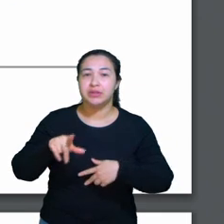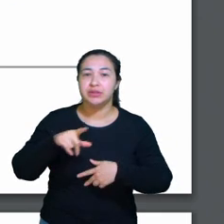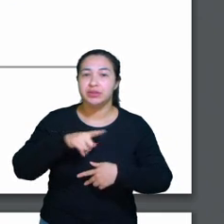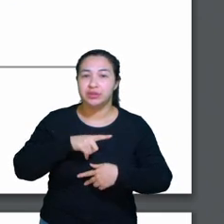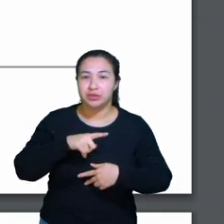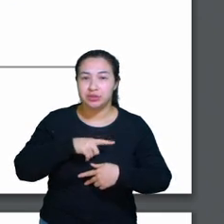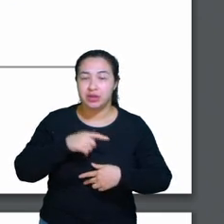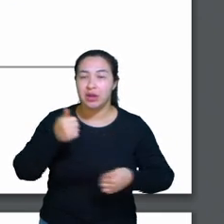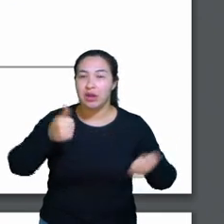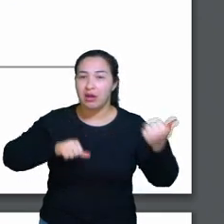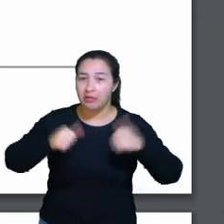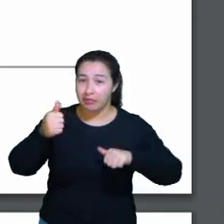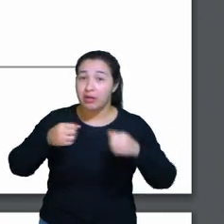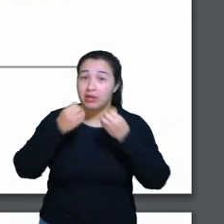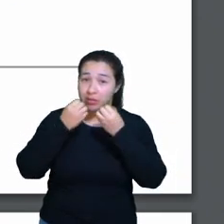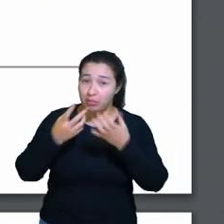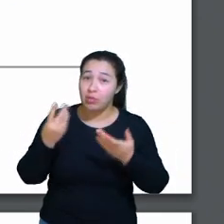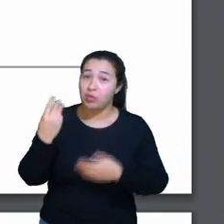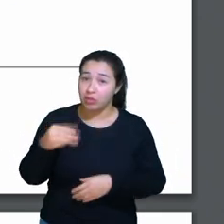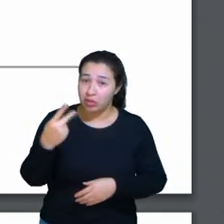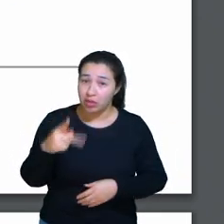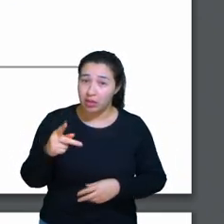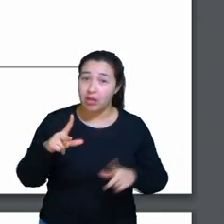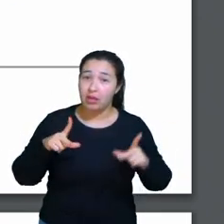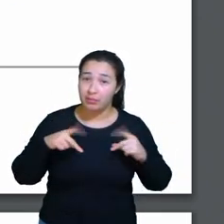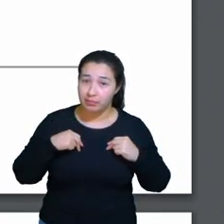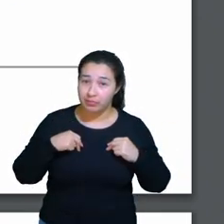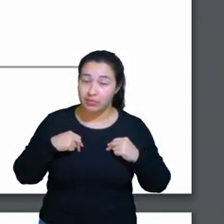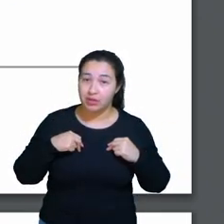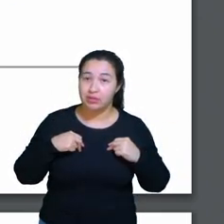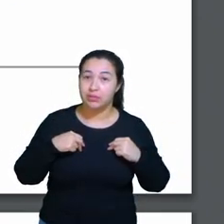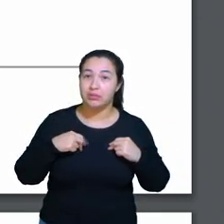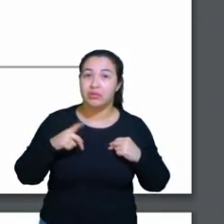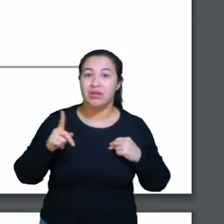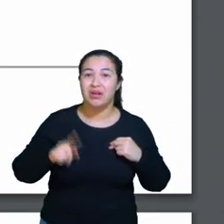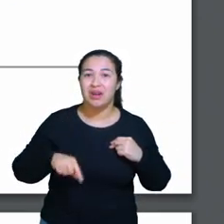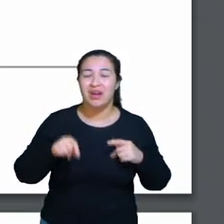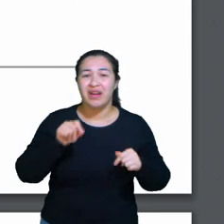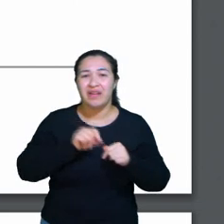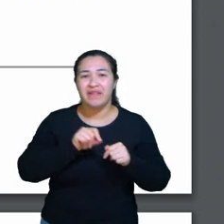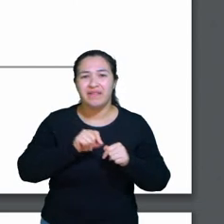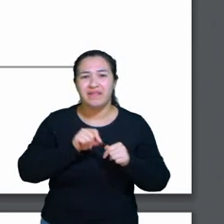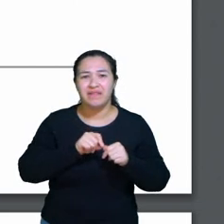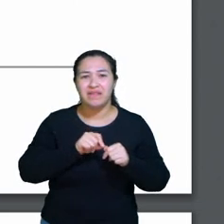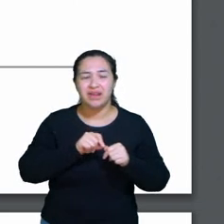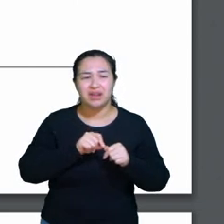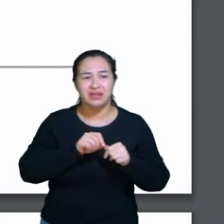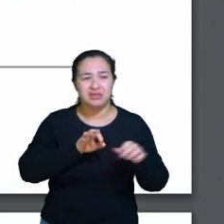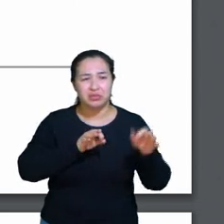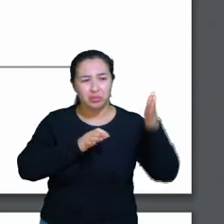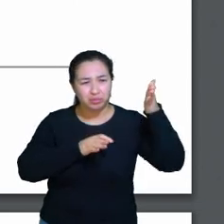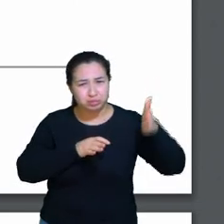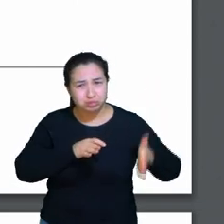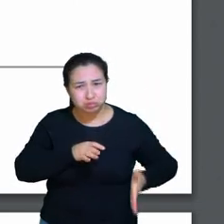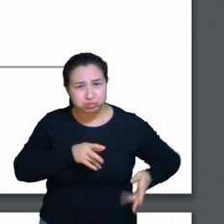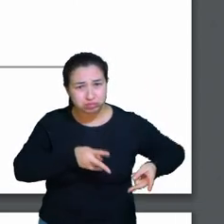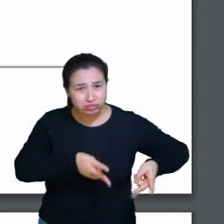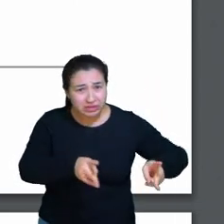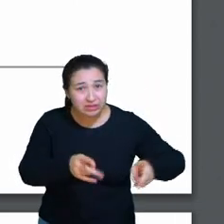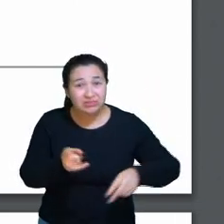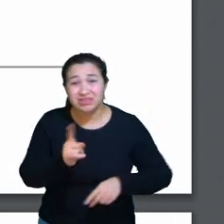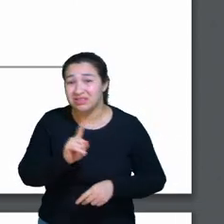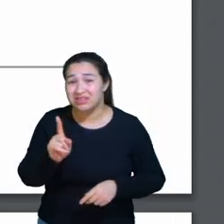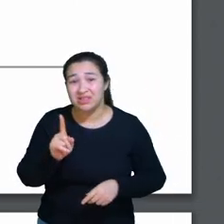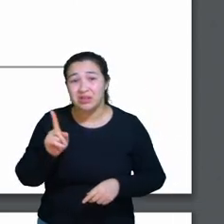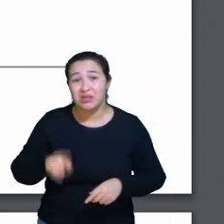bem avaliadas em seu mérito são realizadas de forma descontínua isolada e